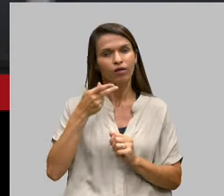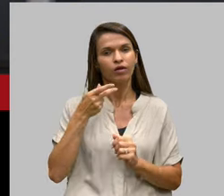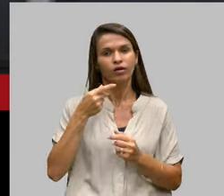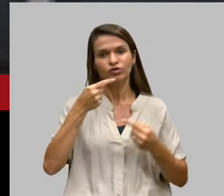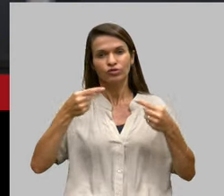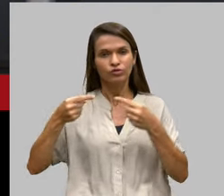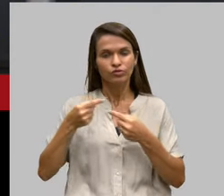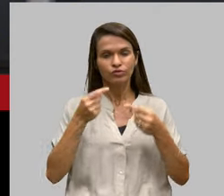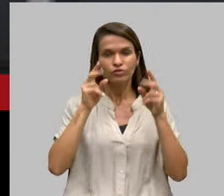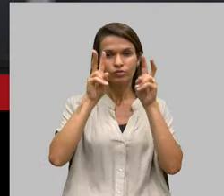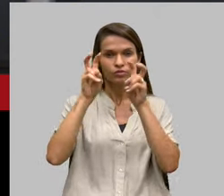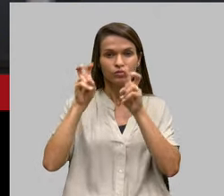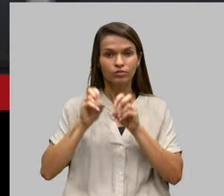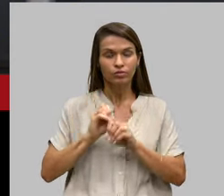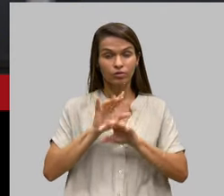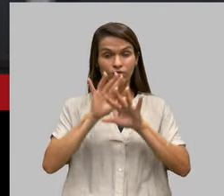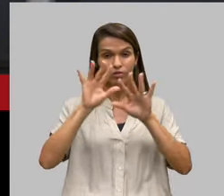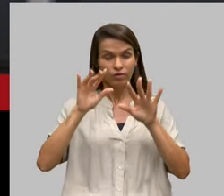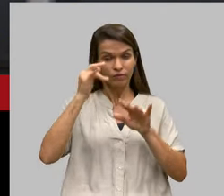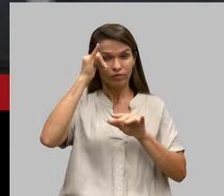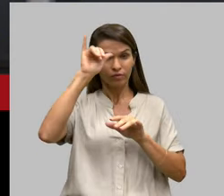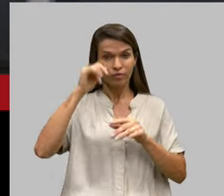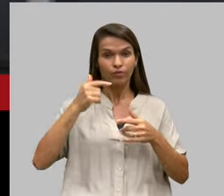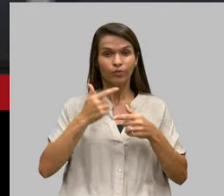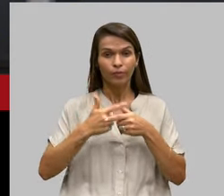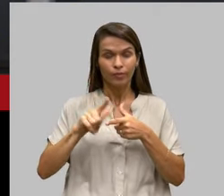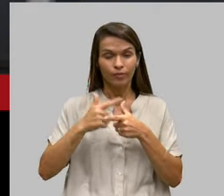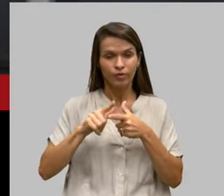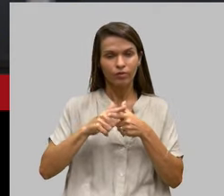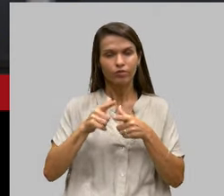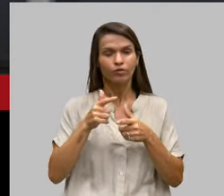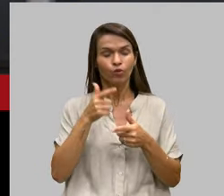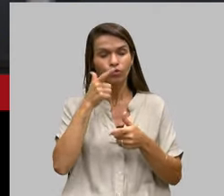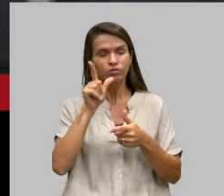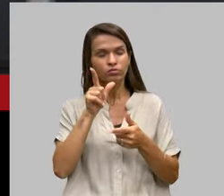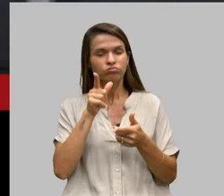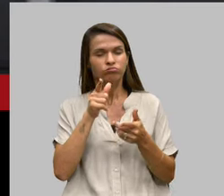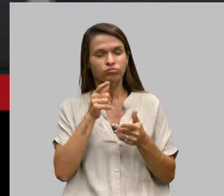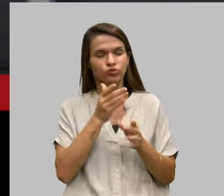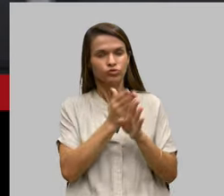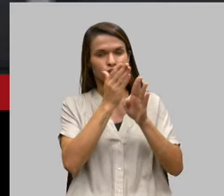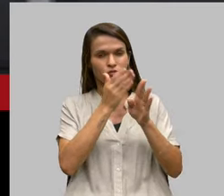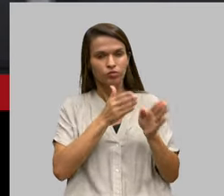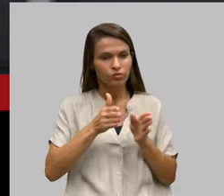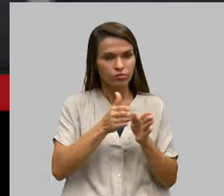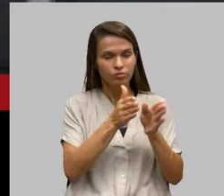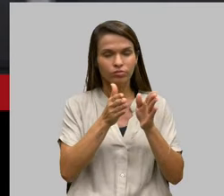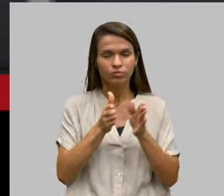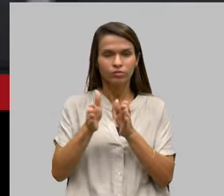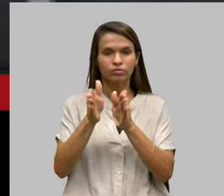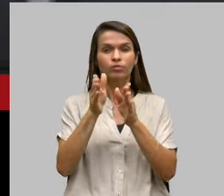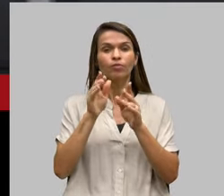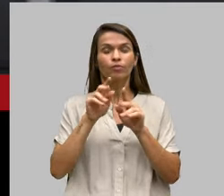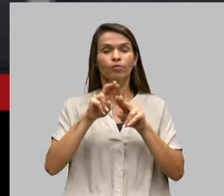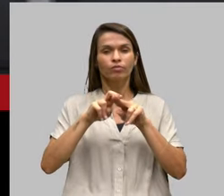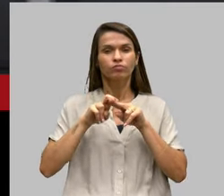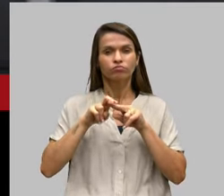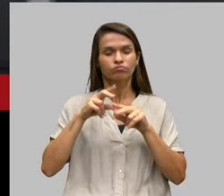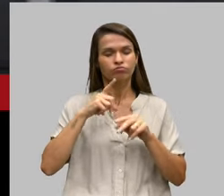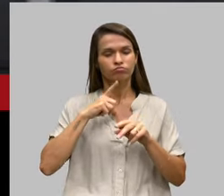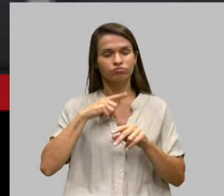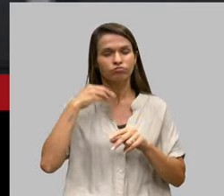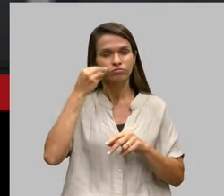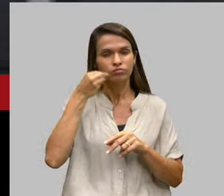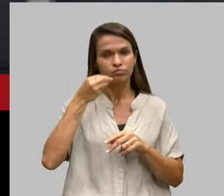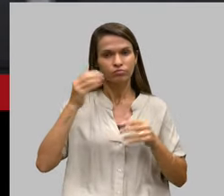esclarecer Onde estão os problemas e principalmente achar os caminhos é que a gente procura tá est trazendo nesses momentos e eu